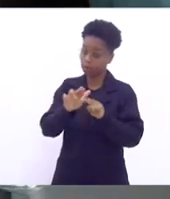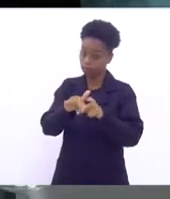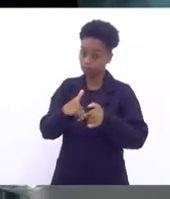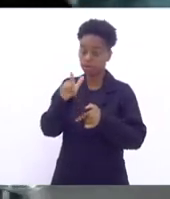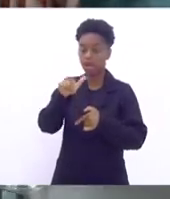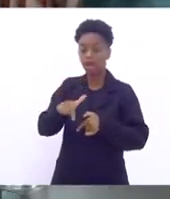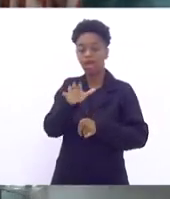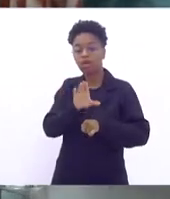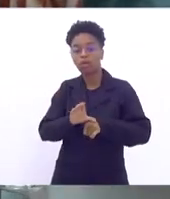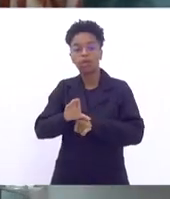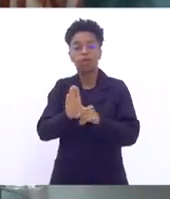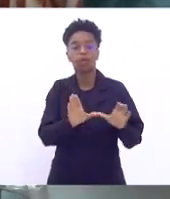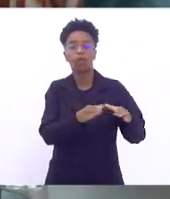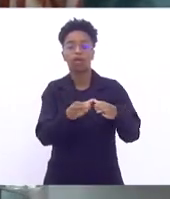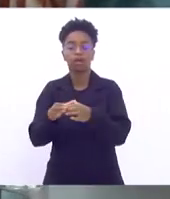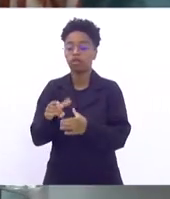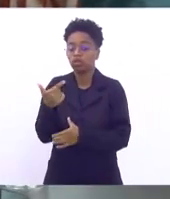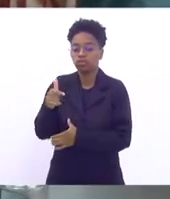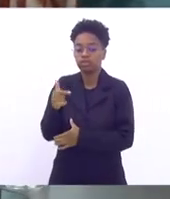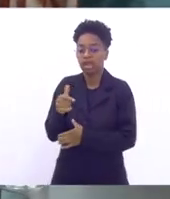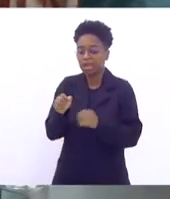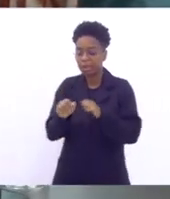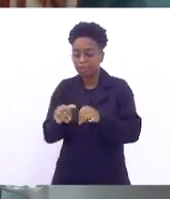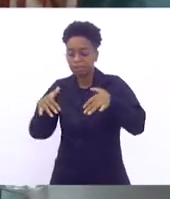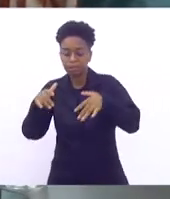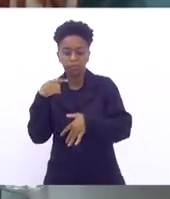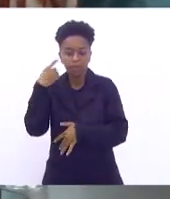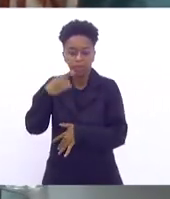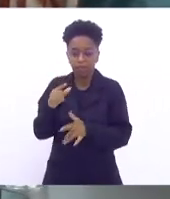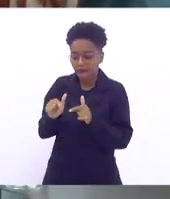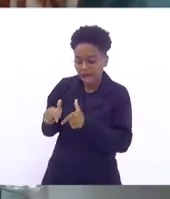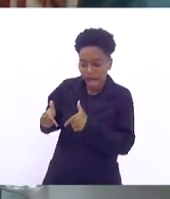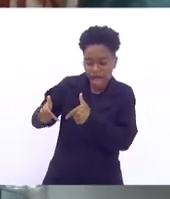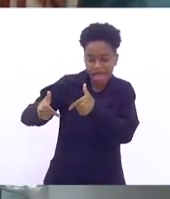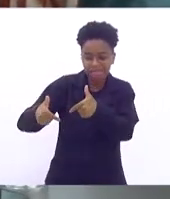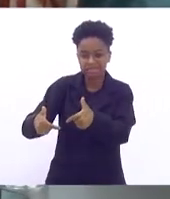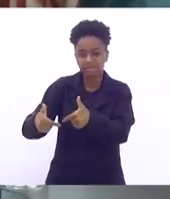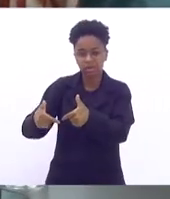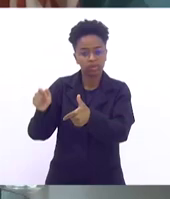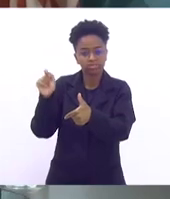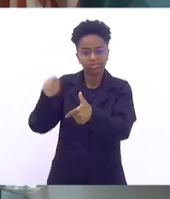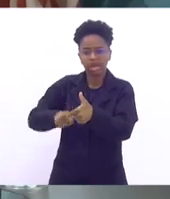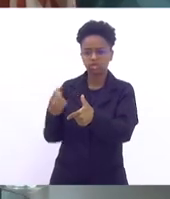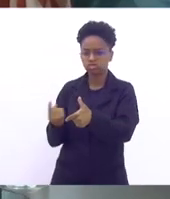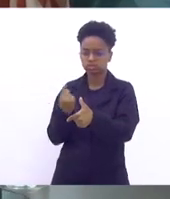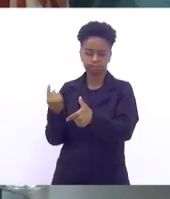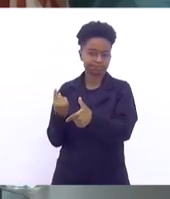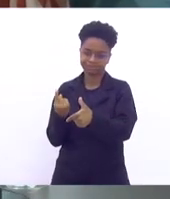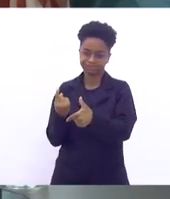não tem ação de parlamentar que possa ser solitária